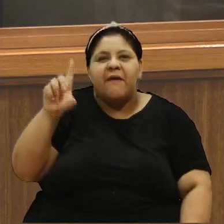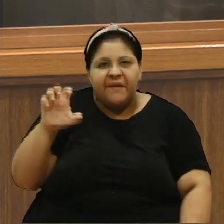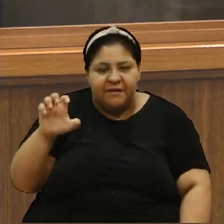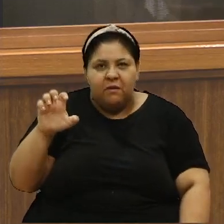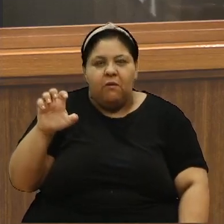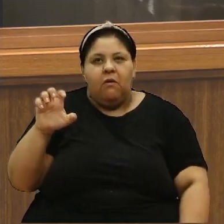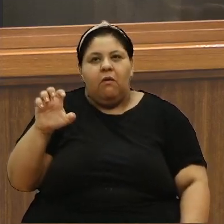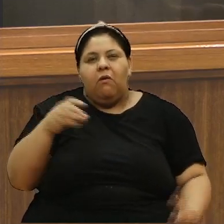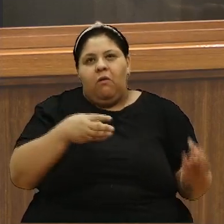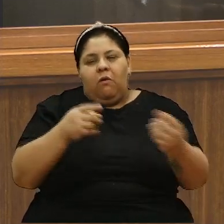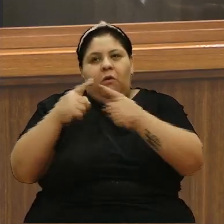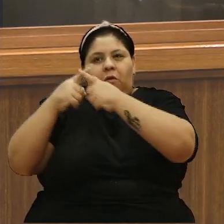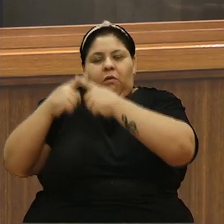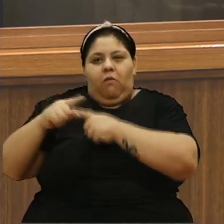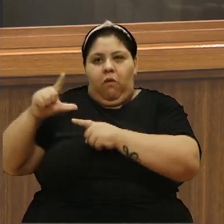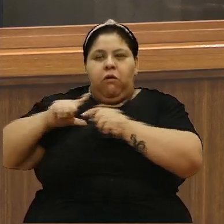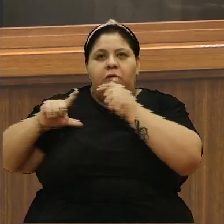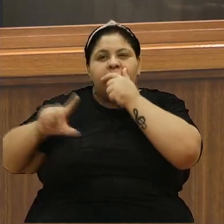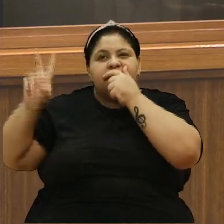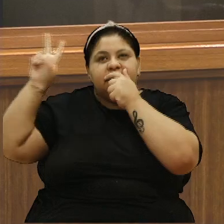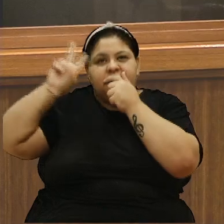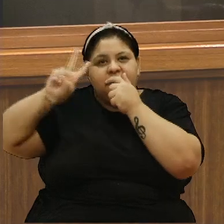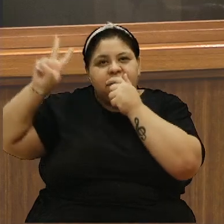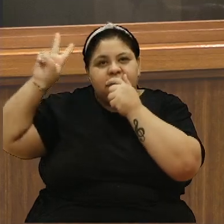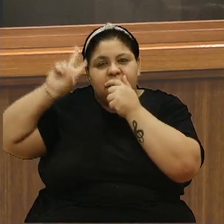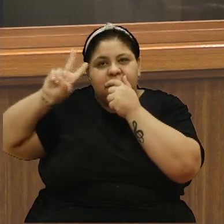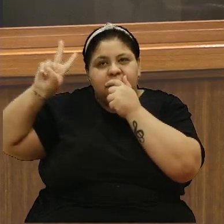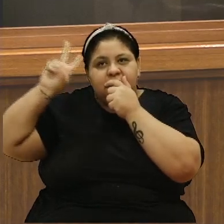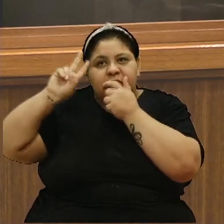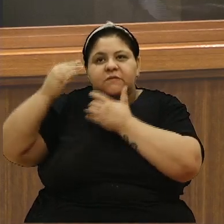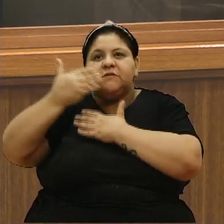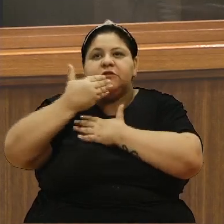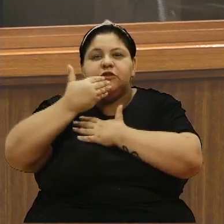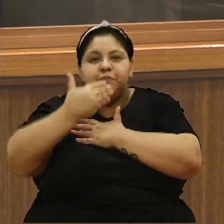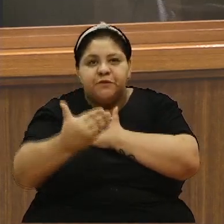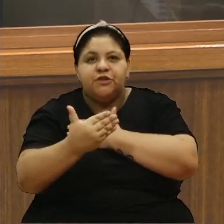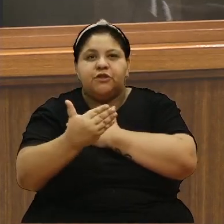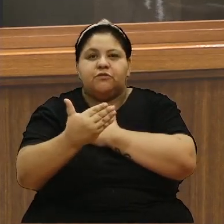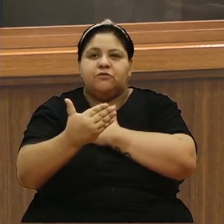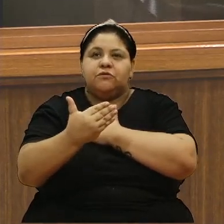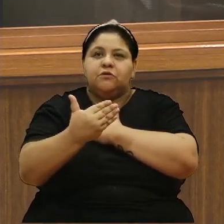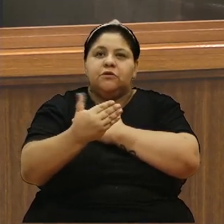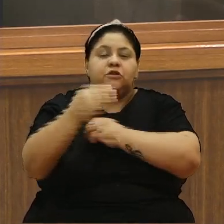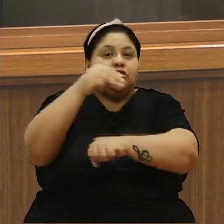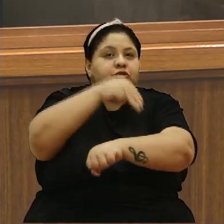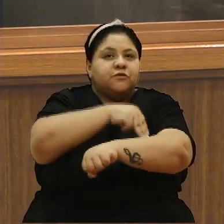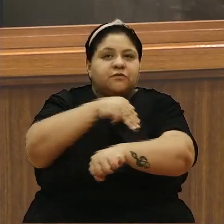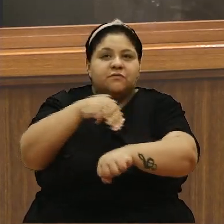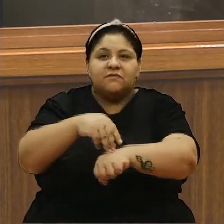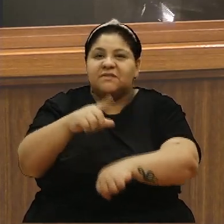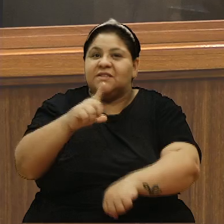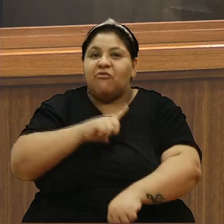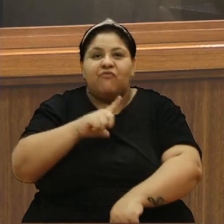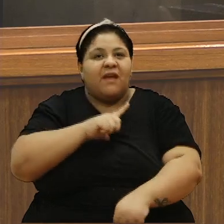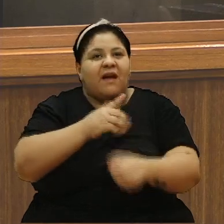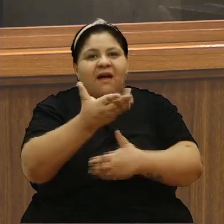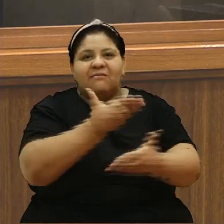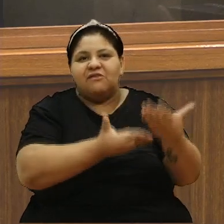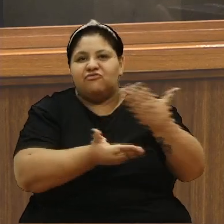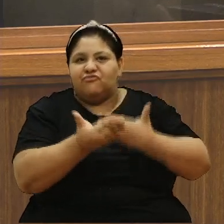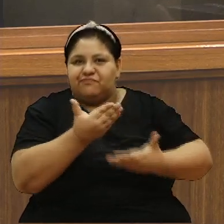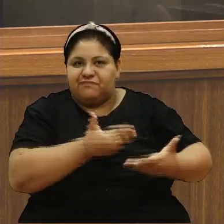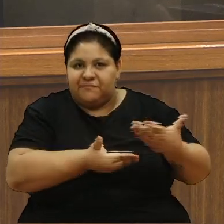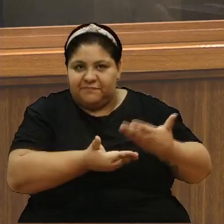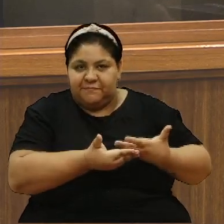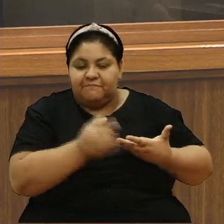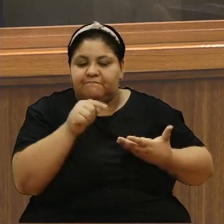Muitas vezes tem histórico de pedido, de encaminhamentos, e muitas vezes não tem sido atendido. Então,